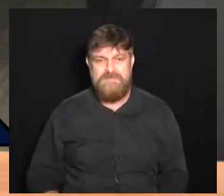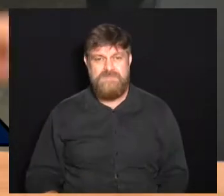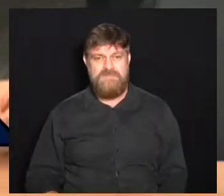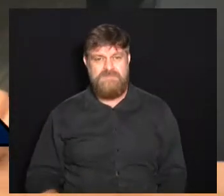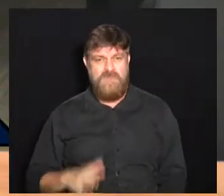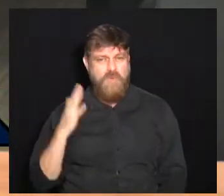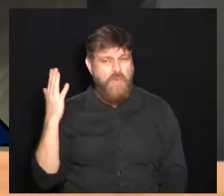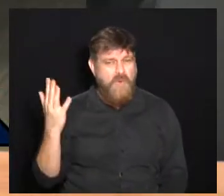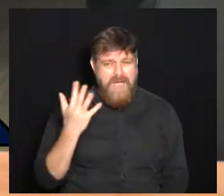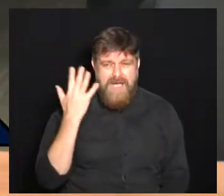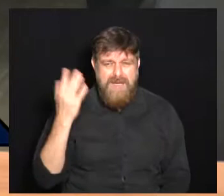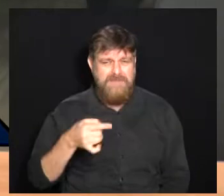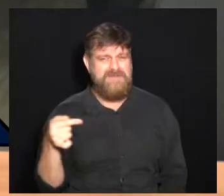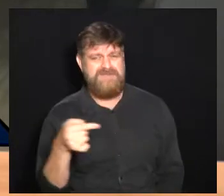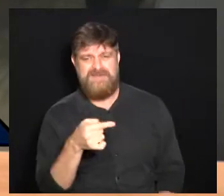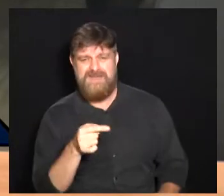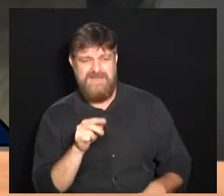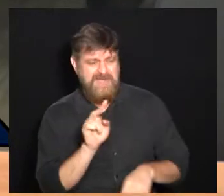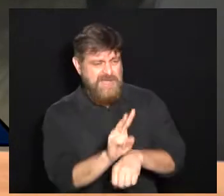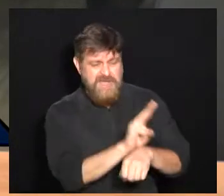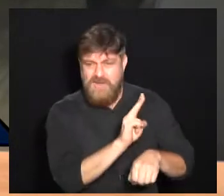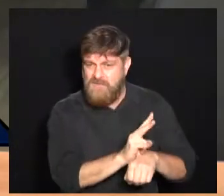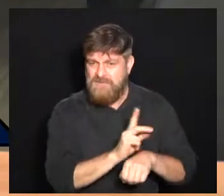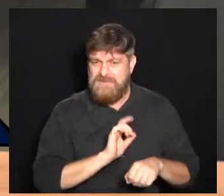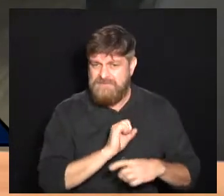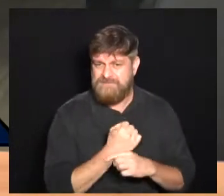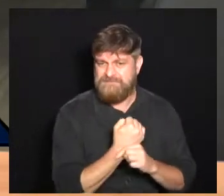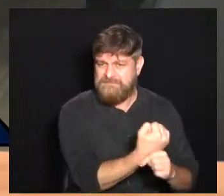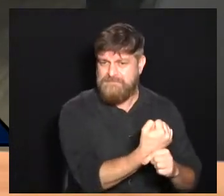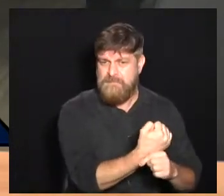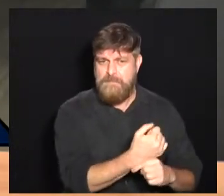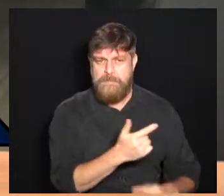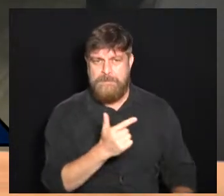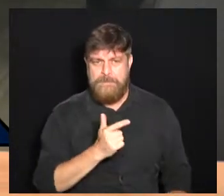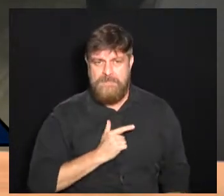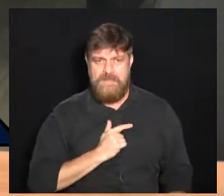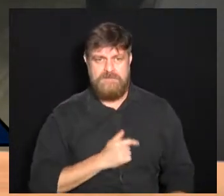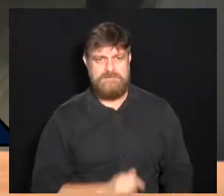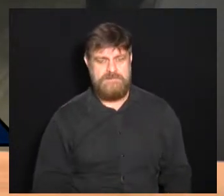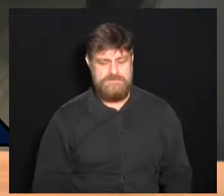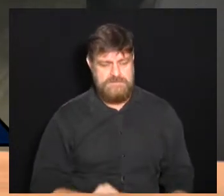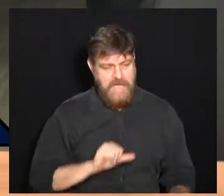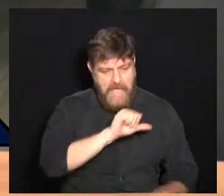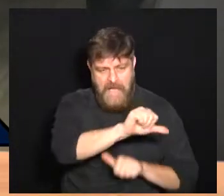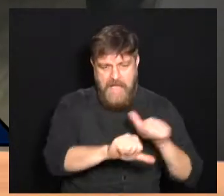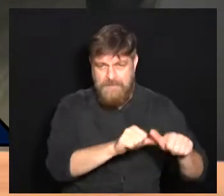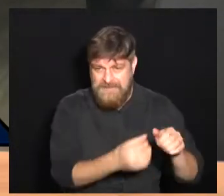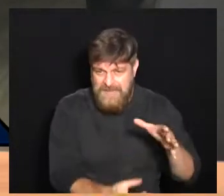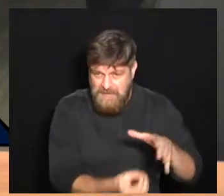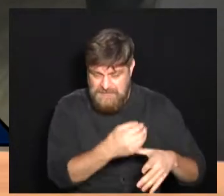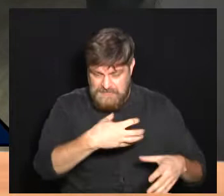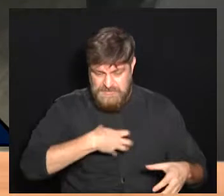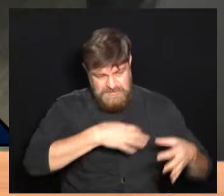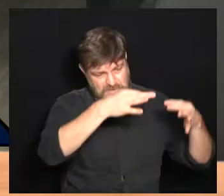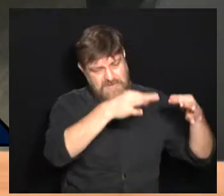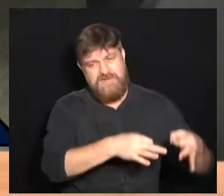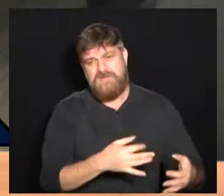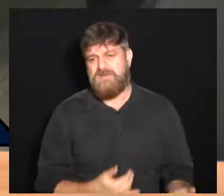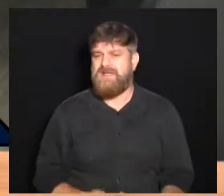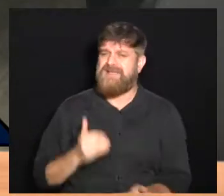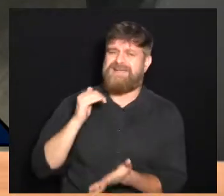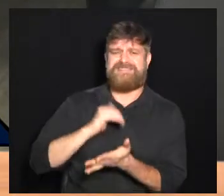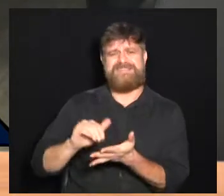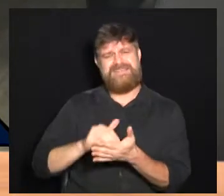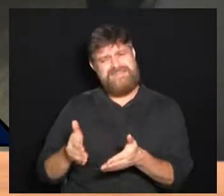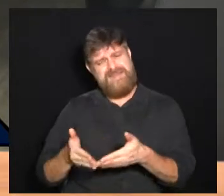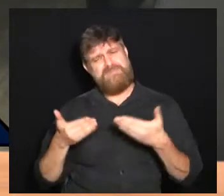é um ambiente que protege e garante, né, que os processos dessa transição estejam acontecendo da maneira adequada. Então, secretária,